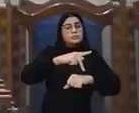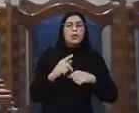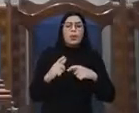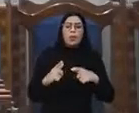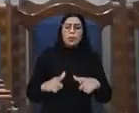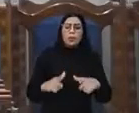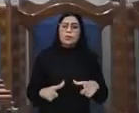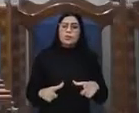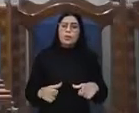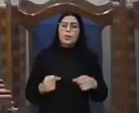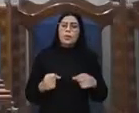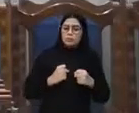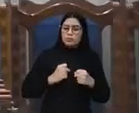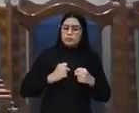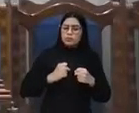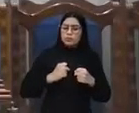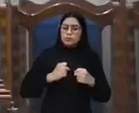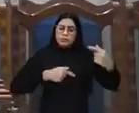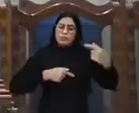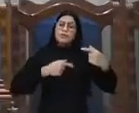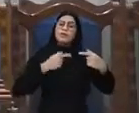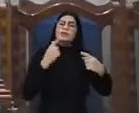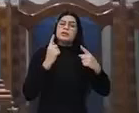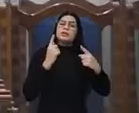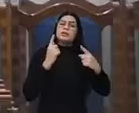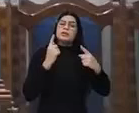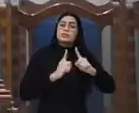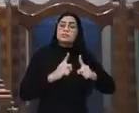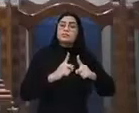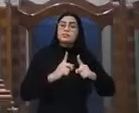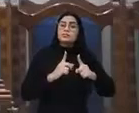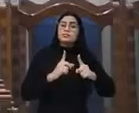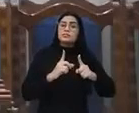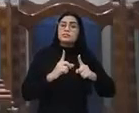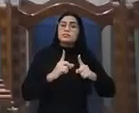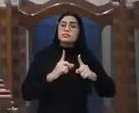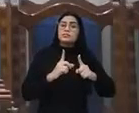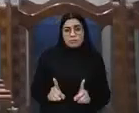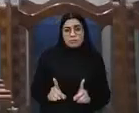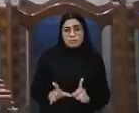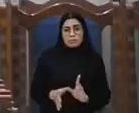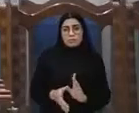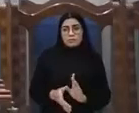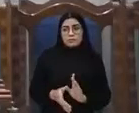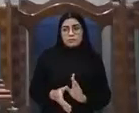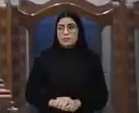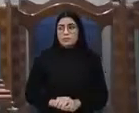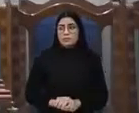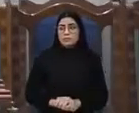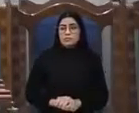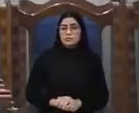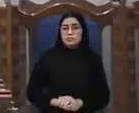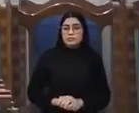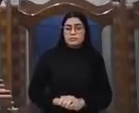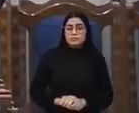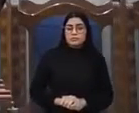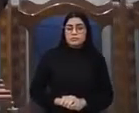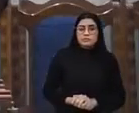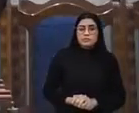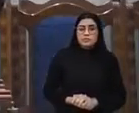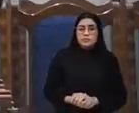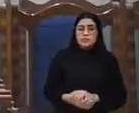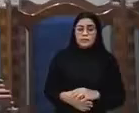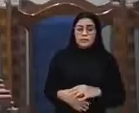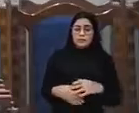sua doutrina. Glória a Deus. A Bíblia vai nos dizer que estava ali naquele Areópago, que era uma